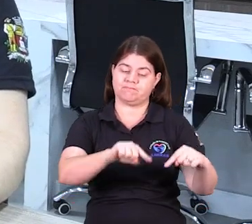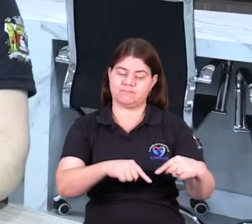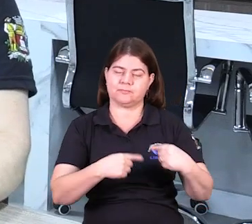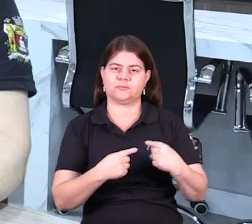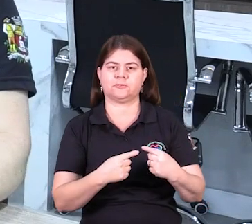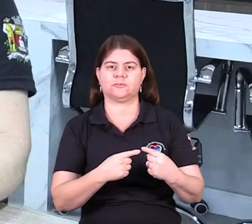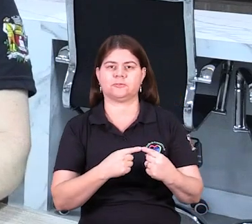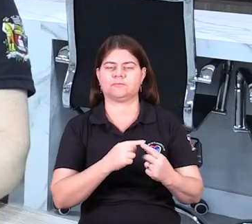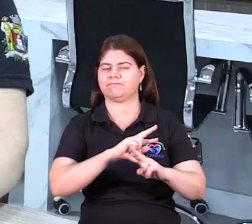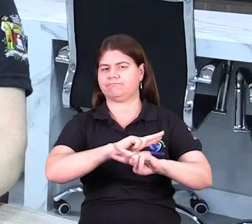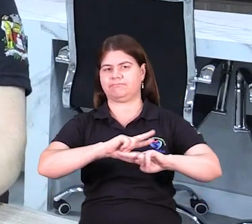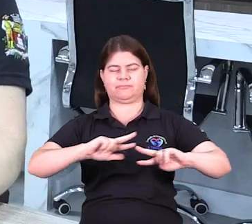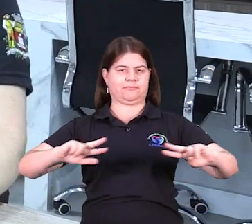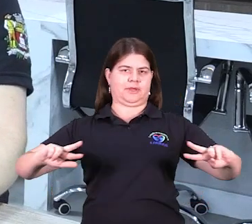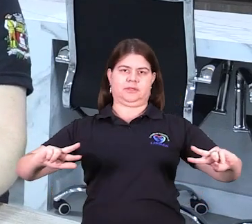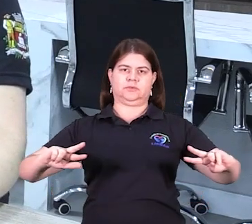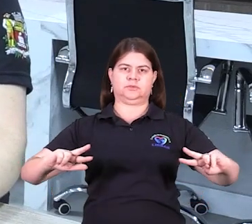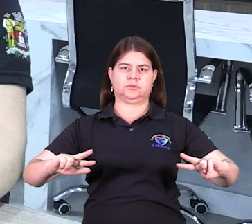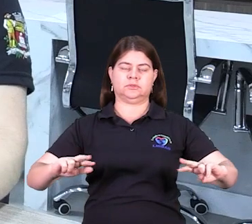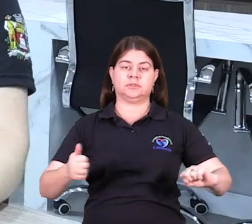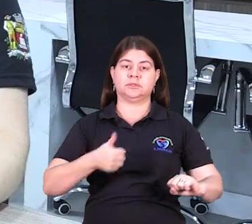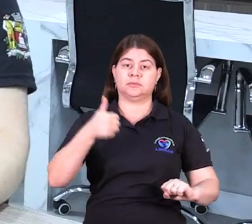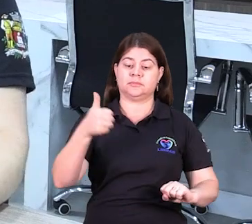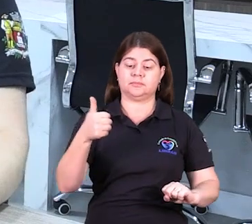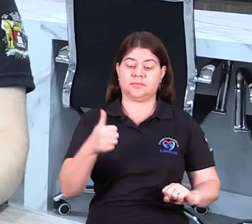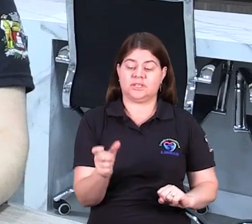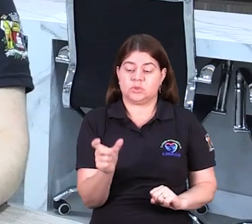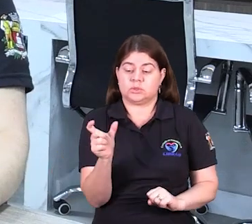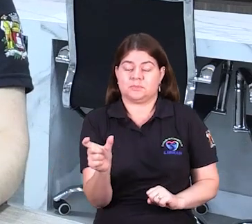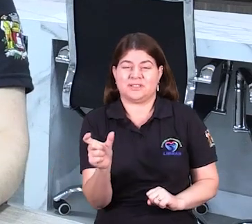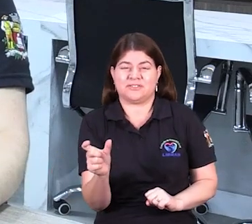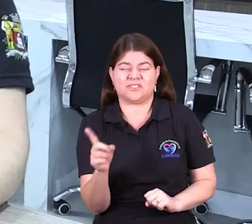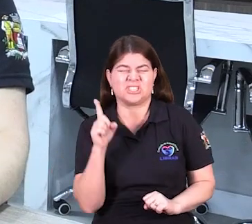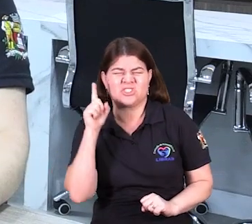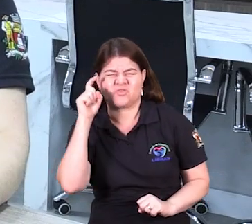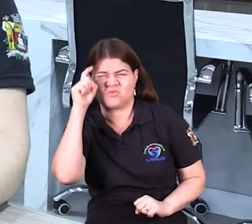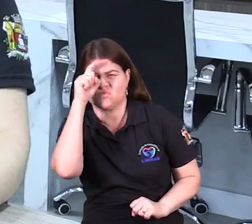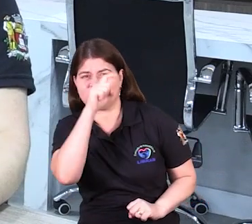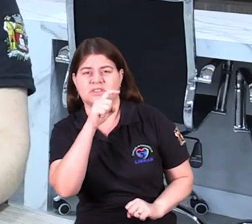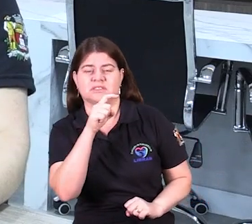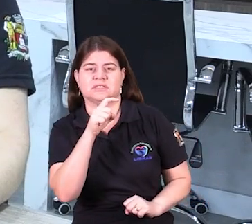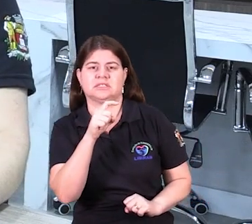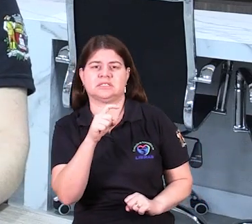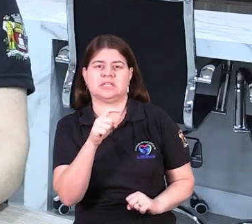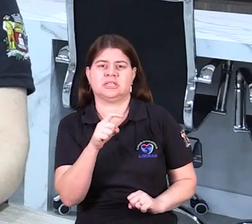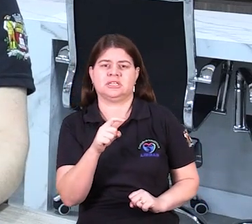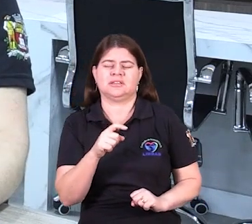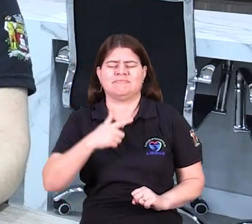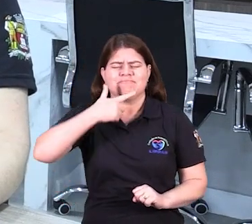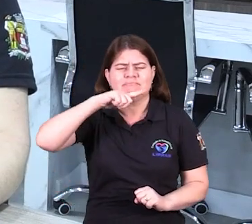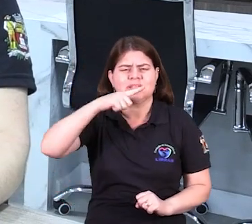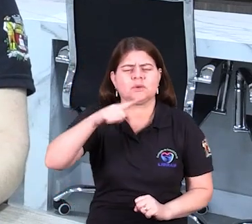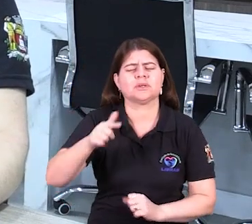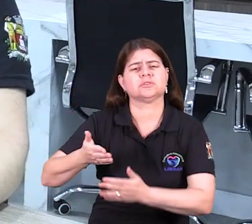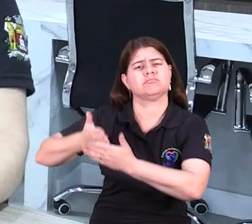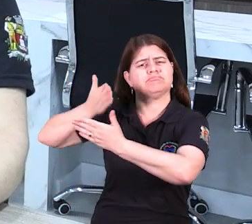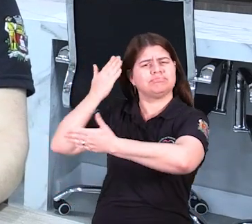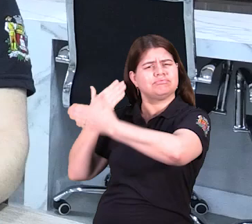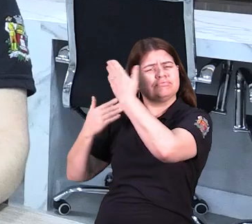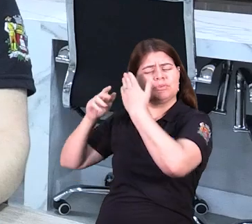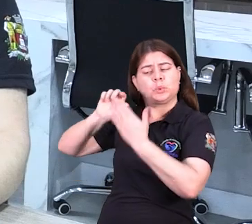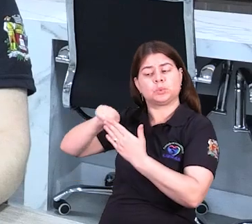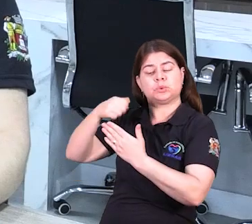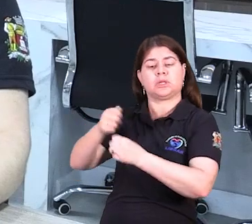vários desafios, a começar pelas palavras difíceis que tem no hino, né? Era uma estética da época, a